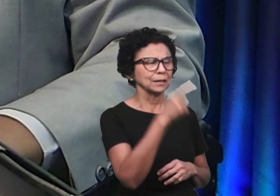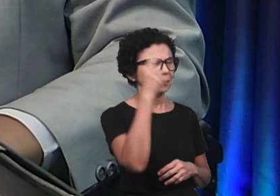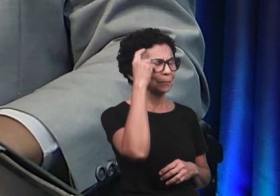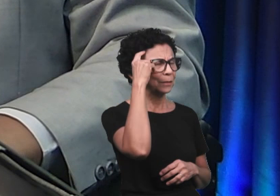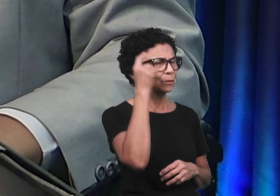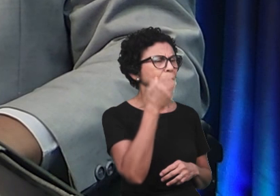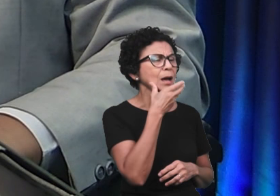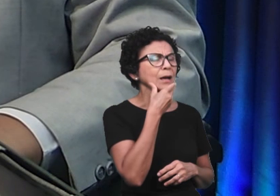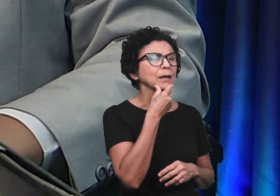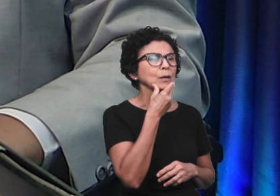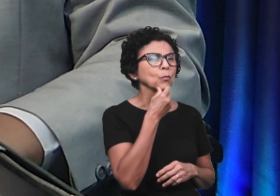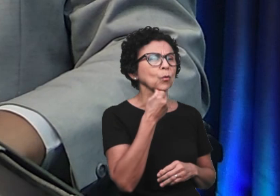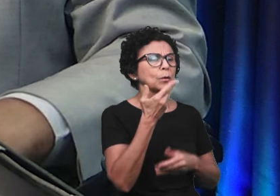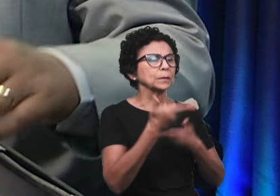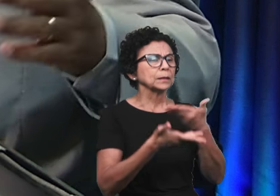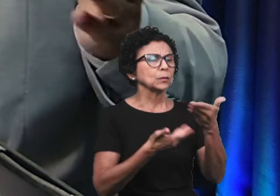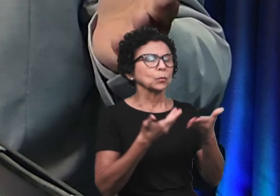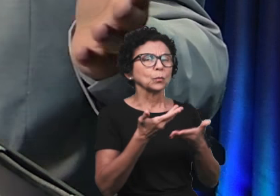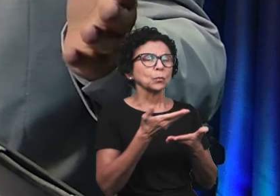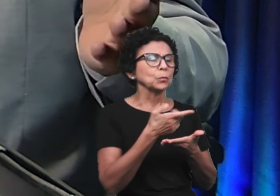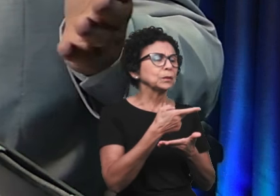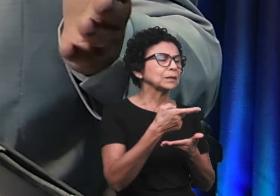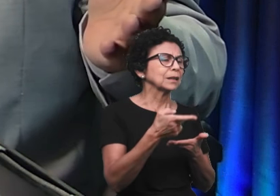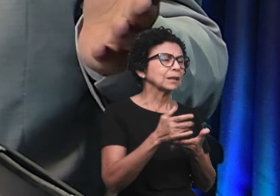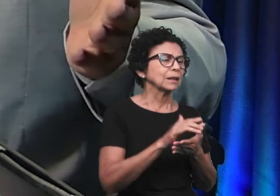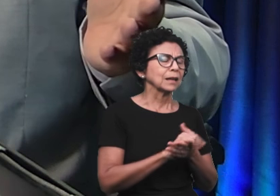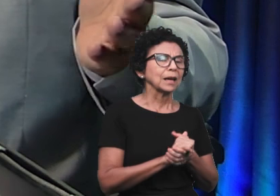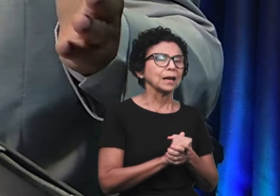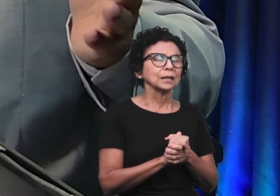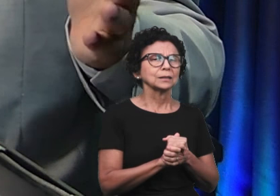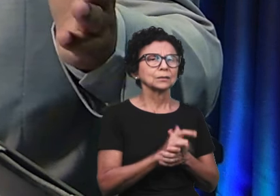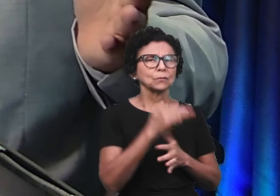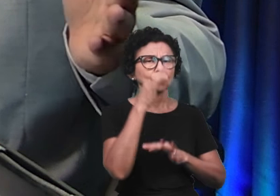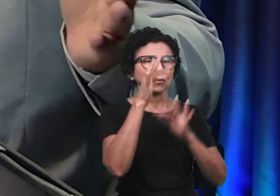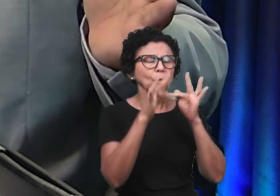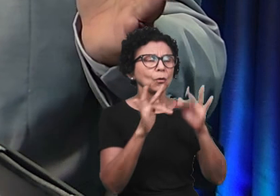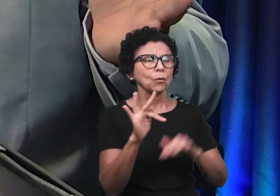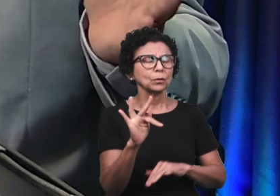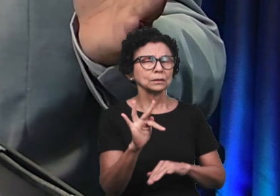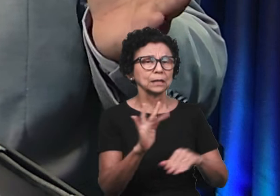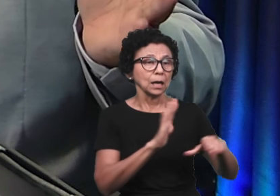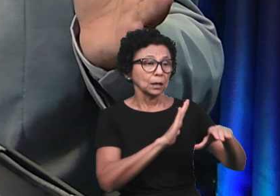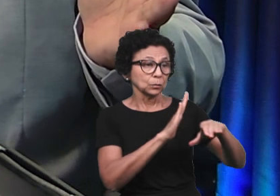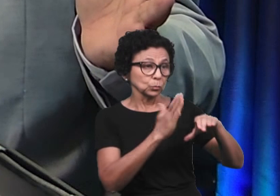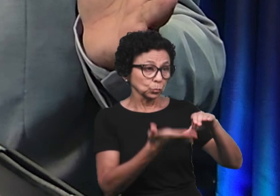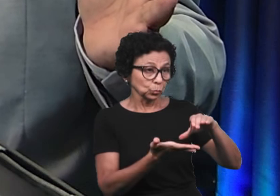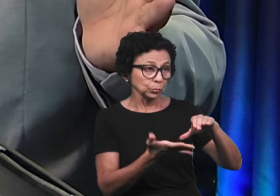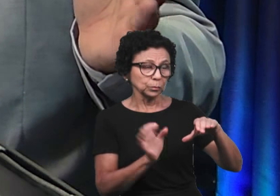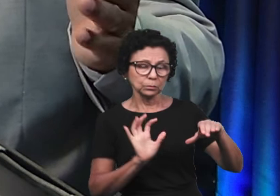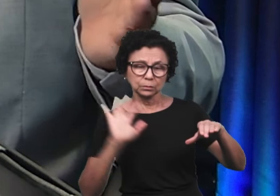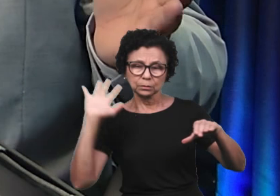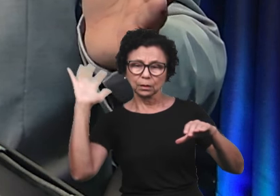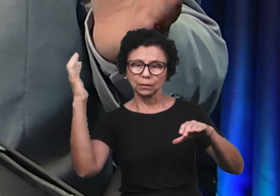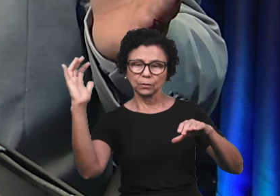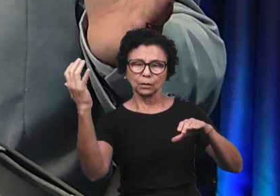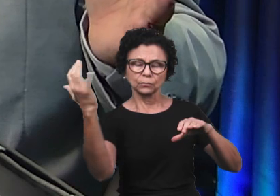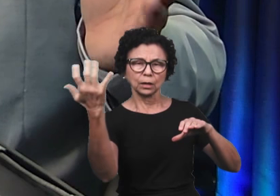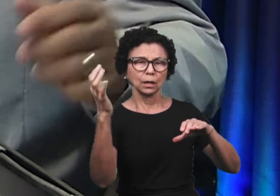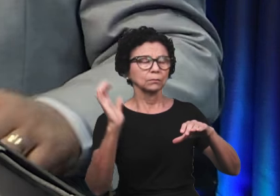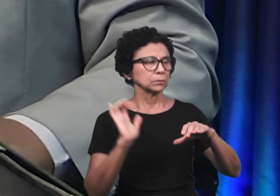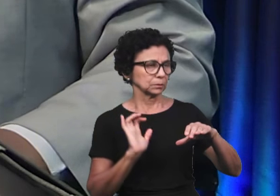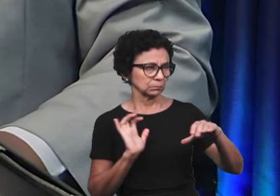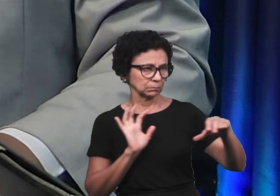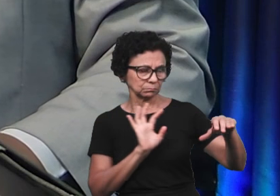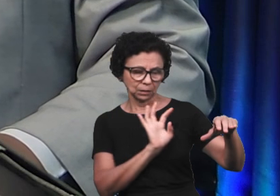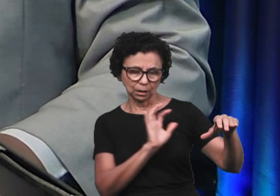jardineiro, né, que tomava conta ali do jardim. Ali a Bíblia menciona que ali havia um jardim na frente do